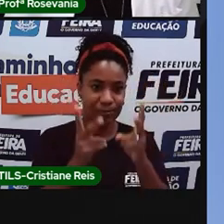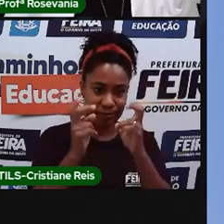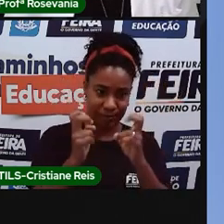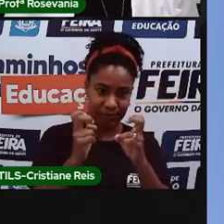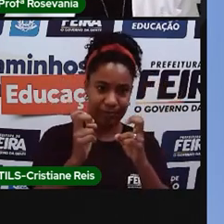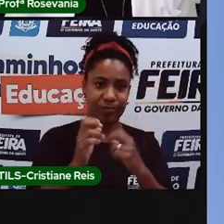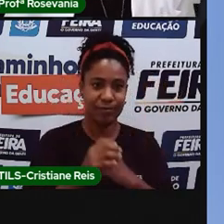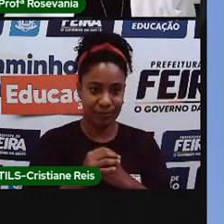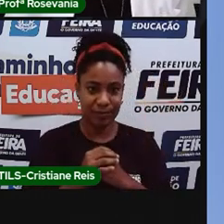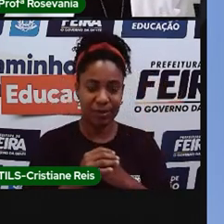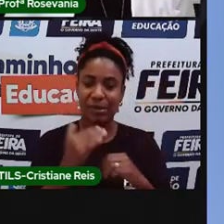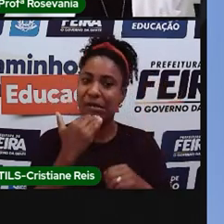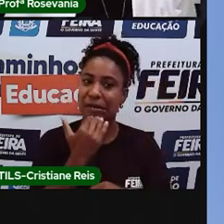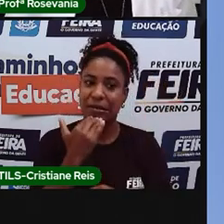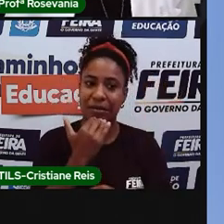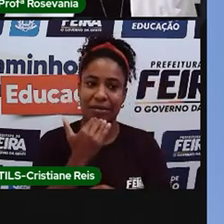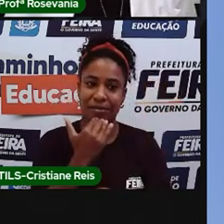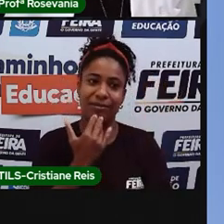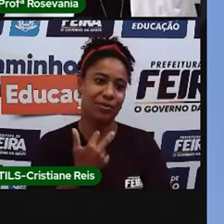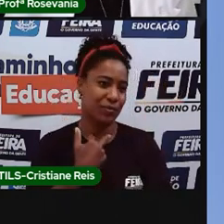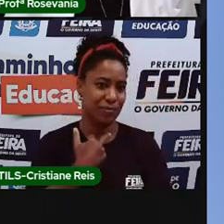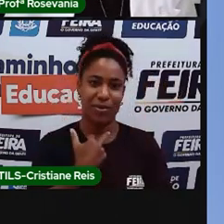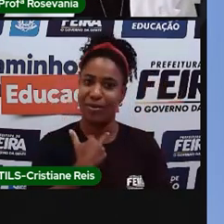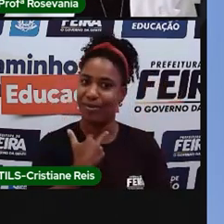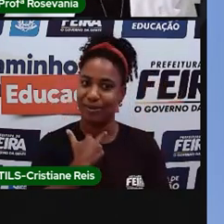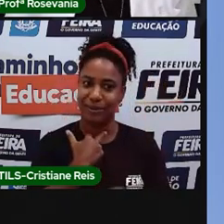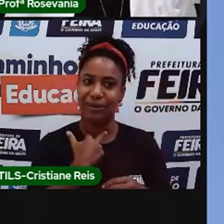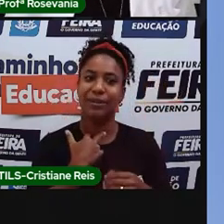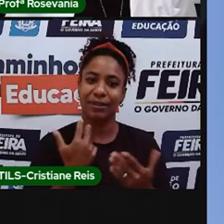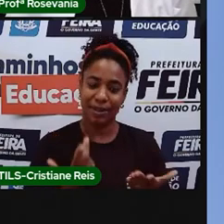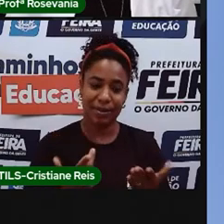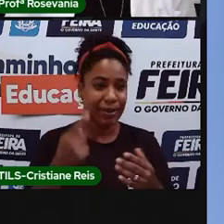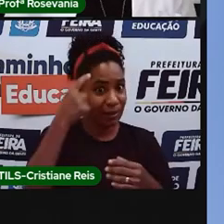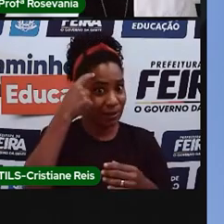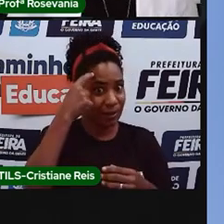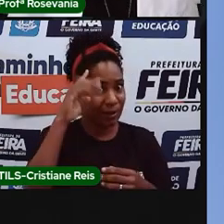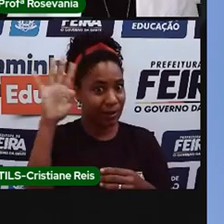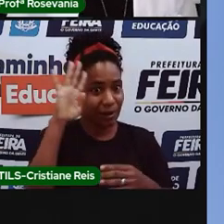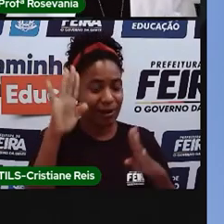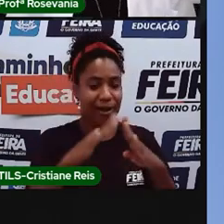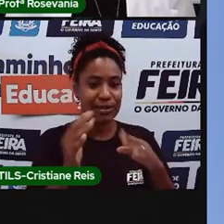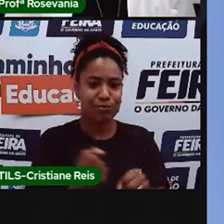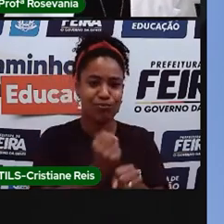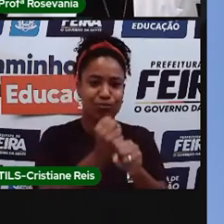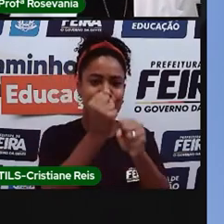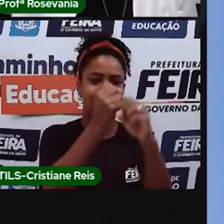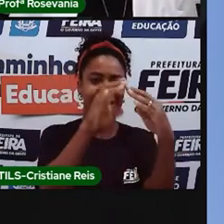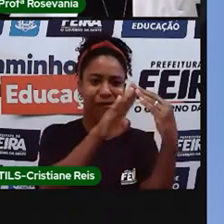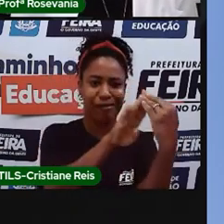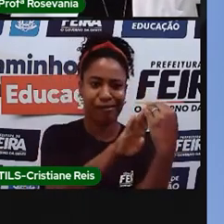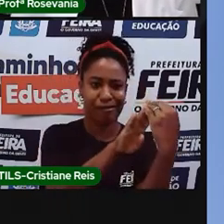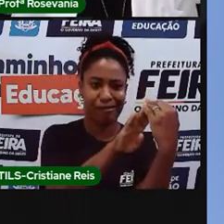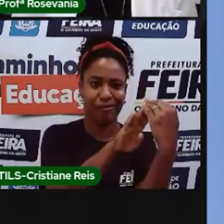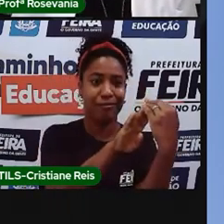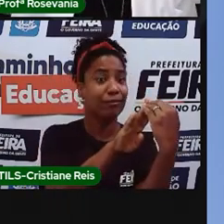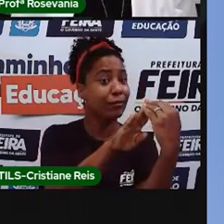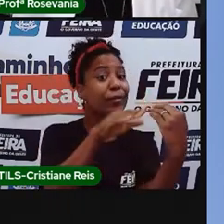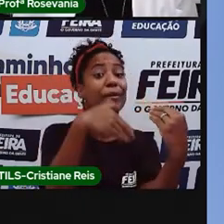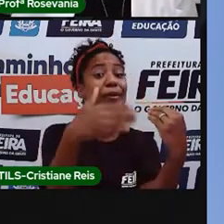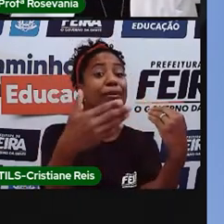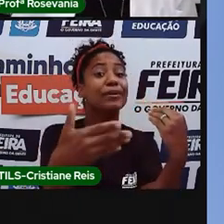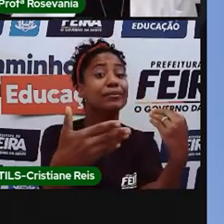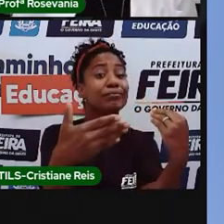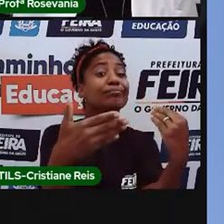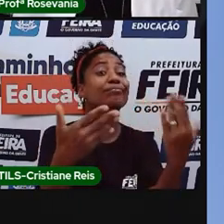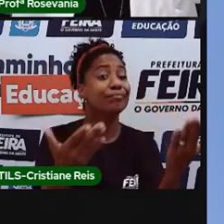fazer troncho de, né, de qualquer jeito. Imagine fazer aqui uma parede troncha, né, como é que ficaria a casa depois, né? Então, tem que ter